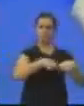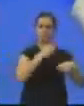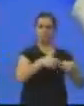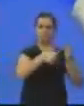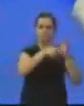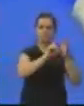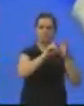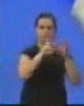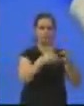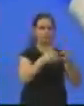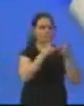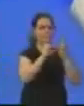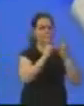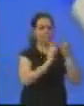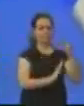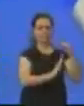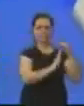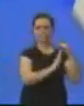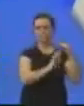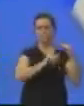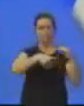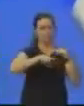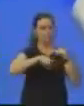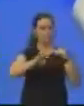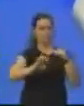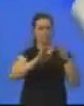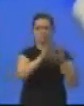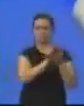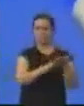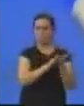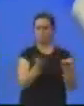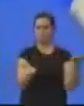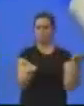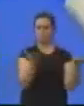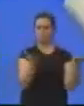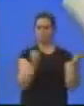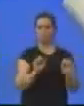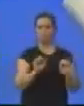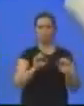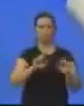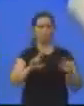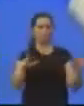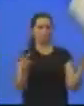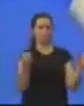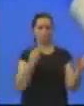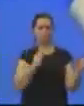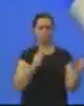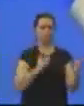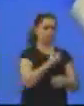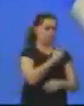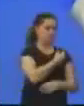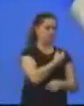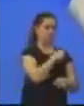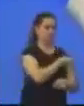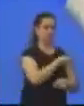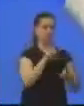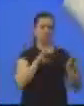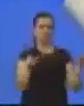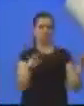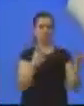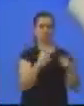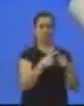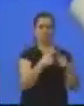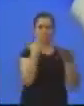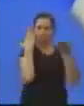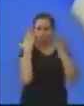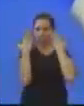já tinha percebido que não tinha o limite. Porque quando eu faço pela direita e pela esquerda, está dando valores diferentes. Agora nós fizemos analiticamente. E